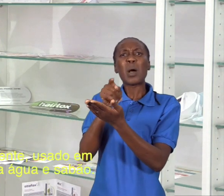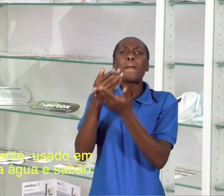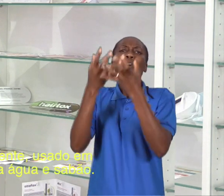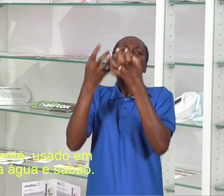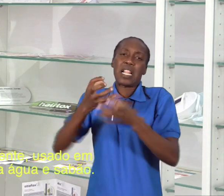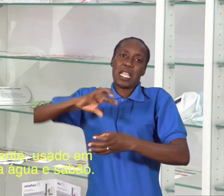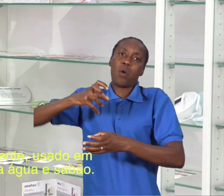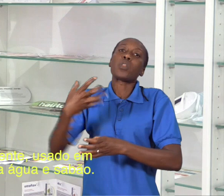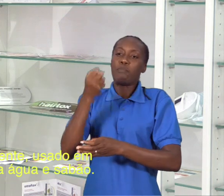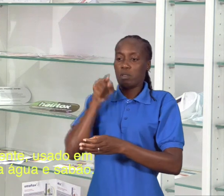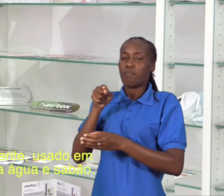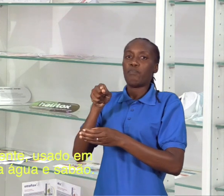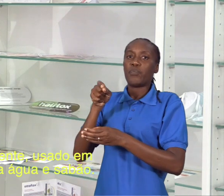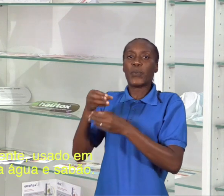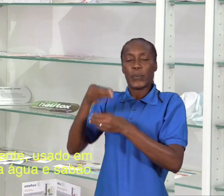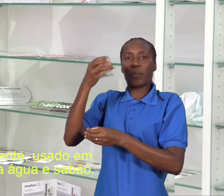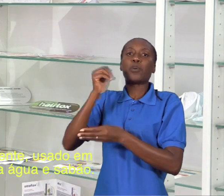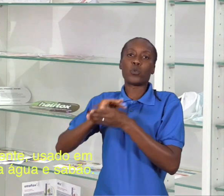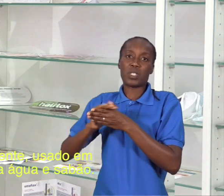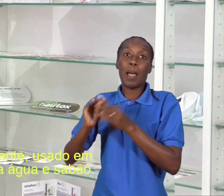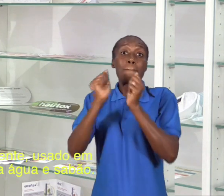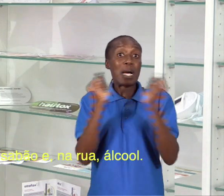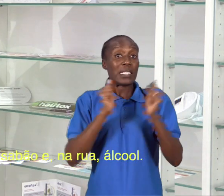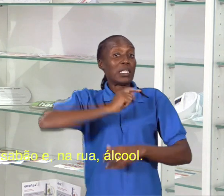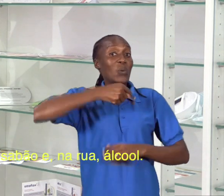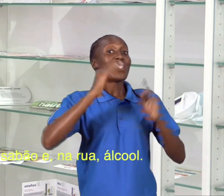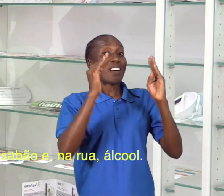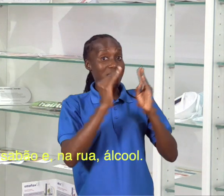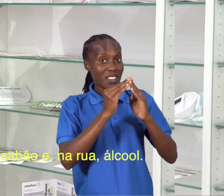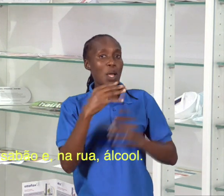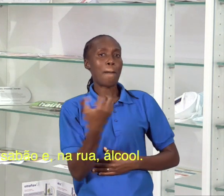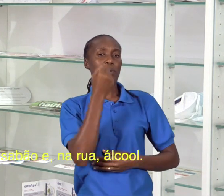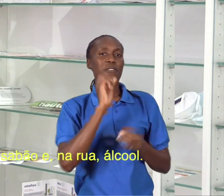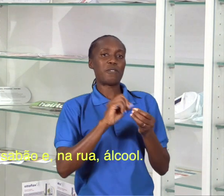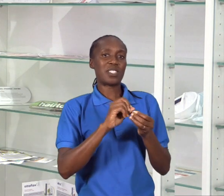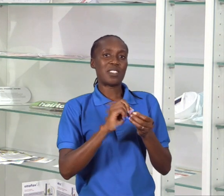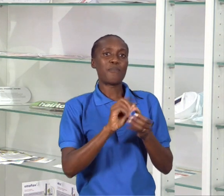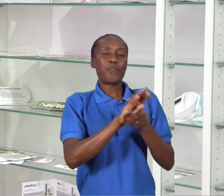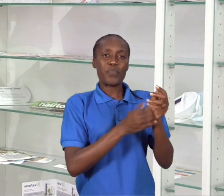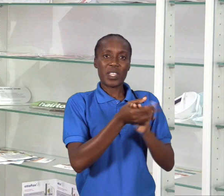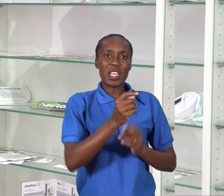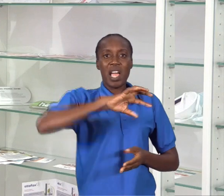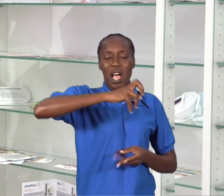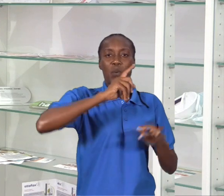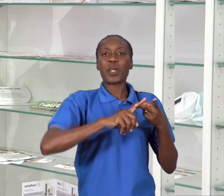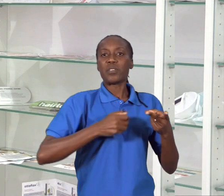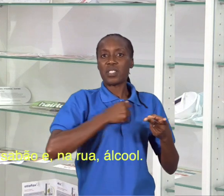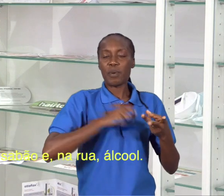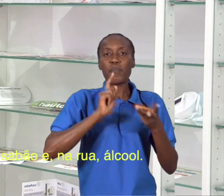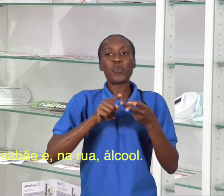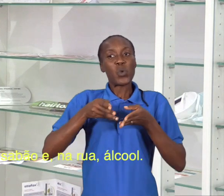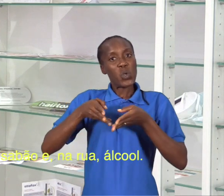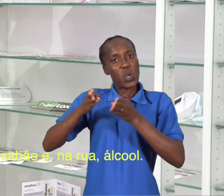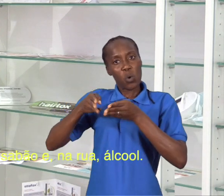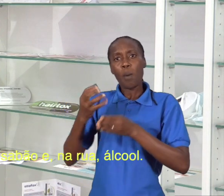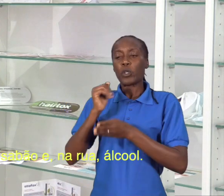locais onde não temos acesso à água e sabão. Em nossas casas, poderemos sim fazer a lavagem das mãos com água e